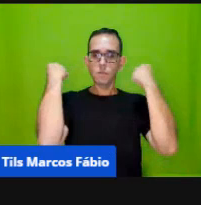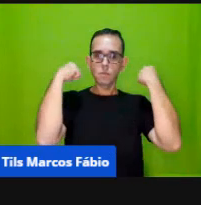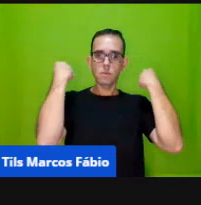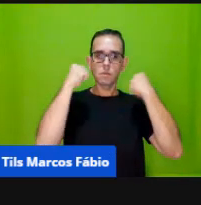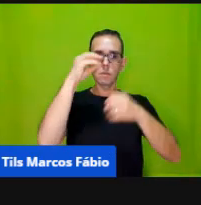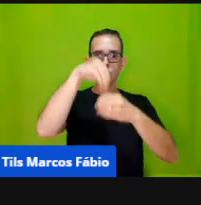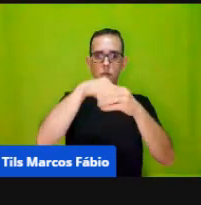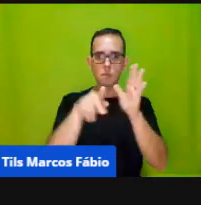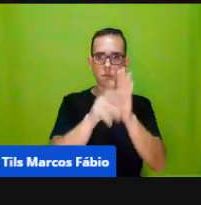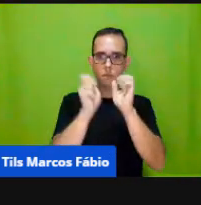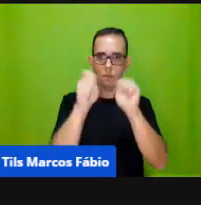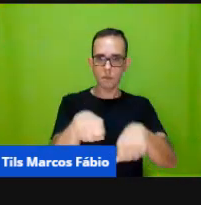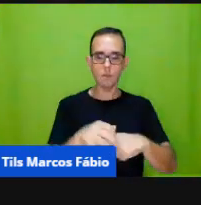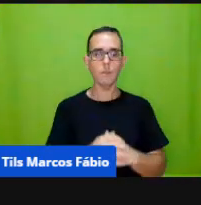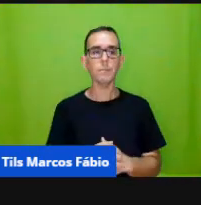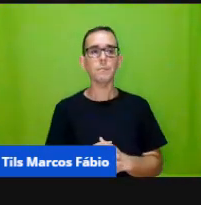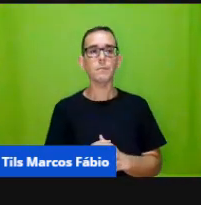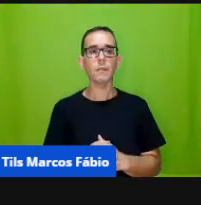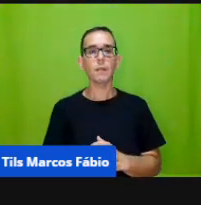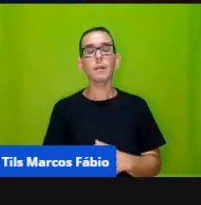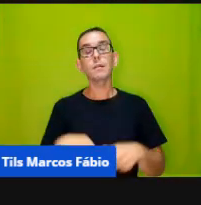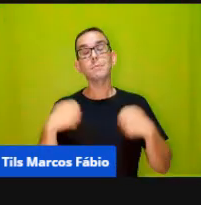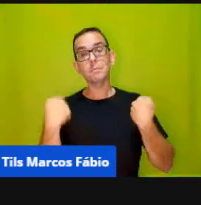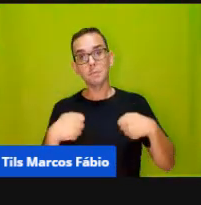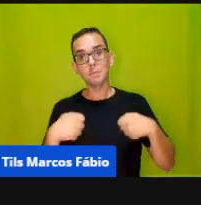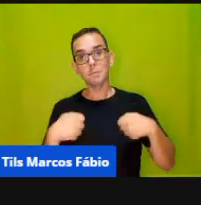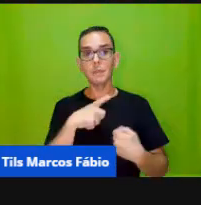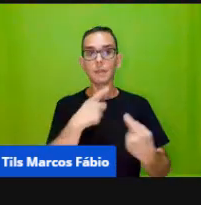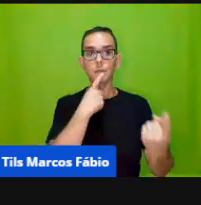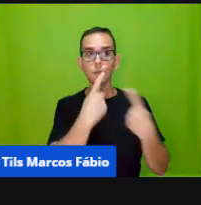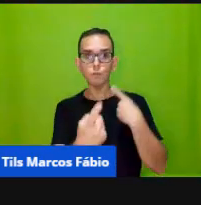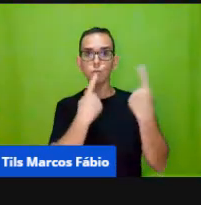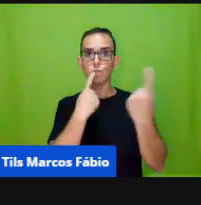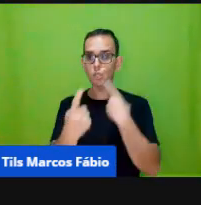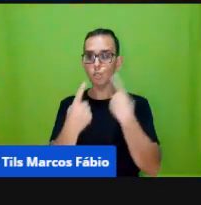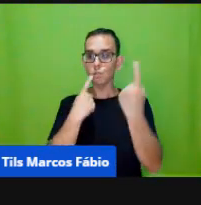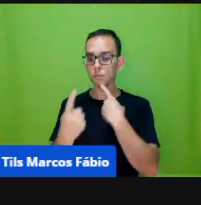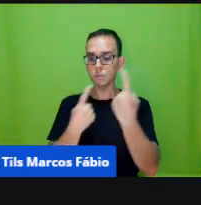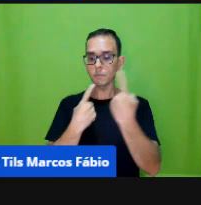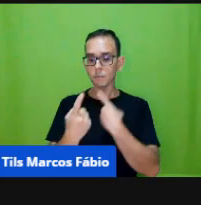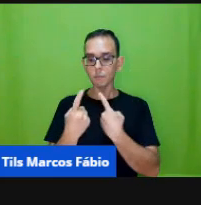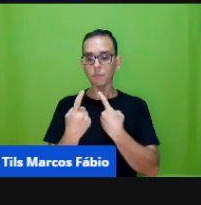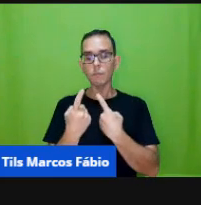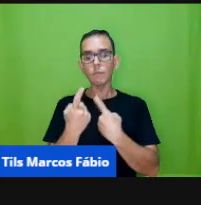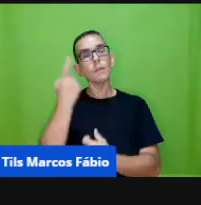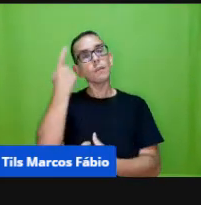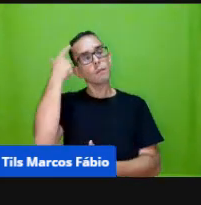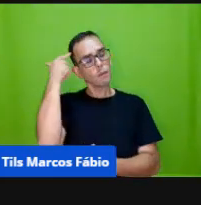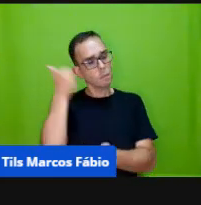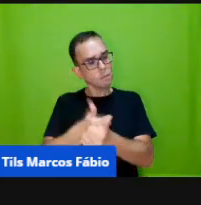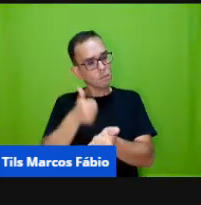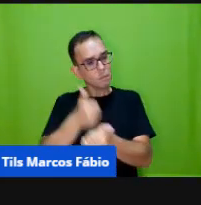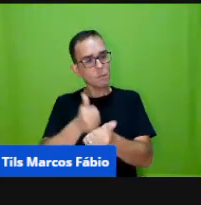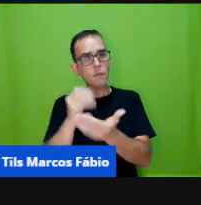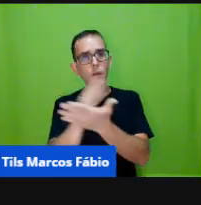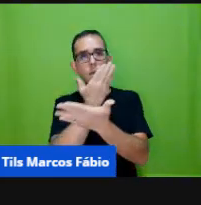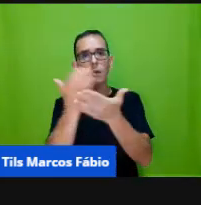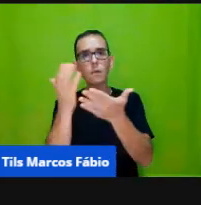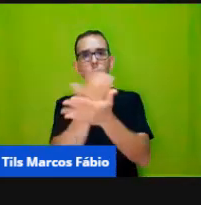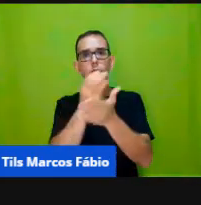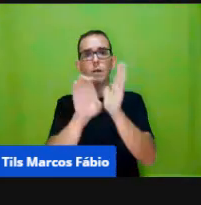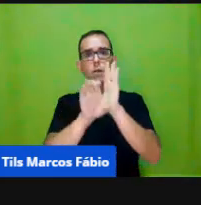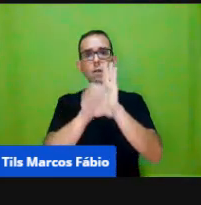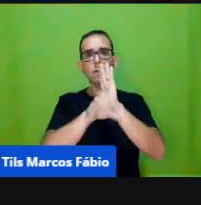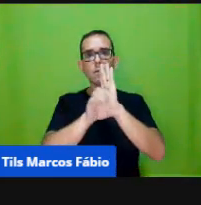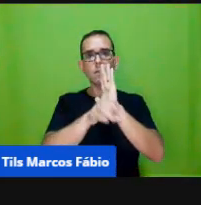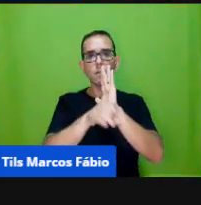REME, tem condição da gente discutir e rever alguns conceitos que a gente aplica lá